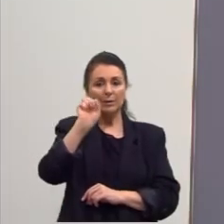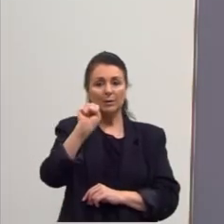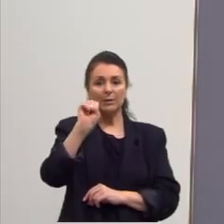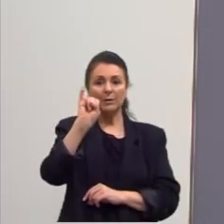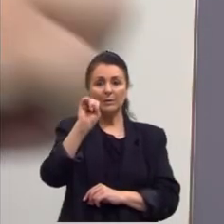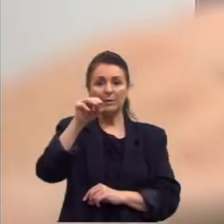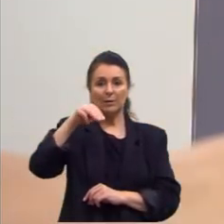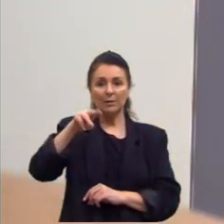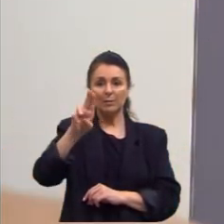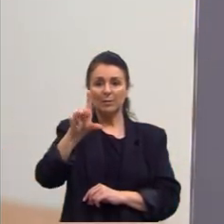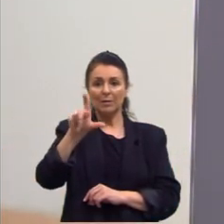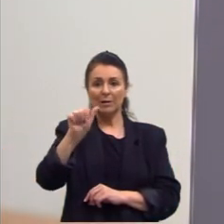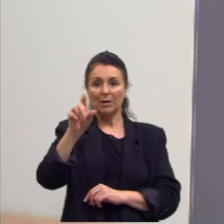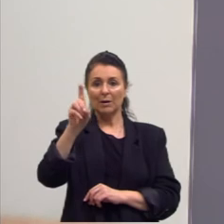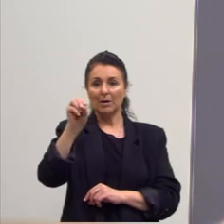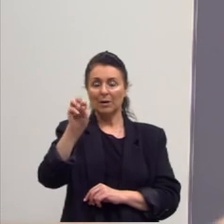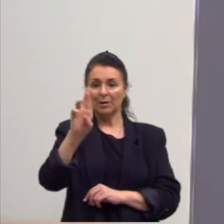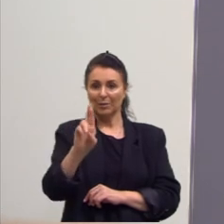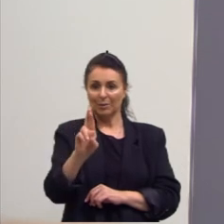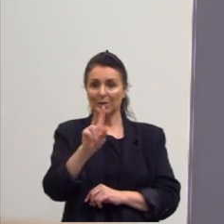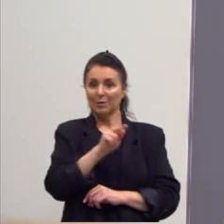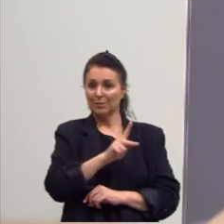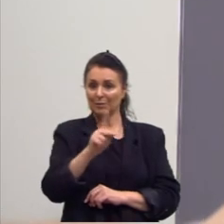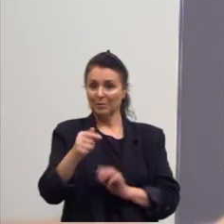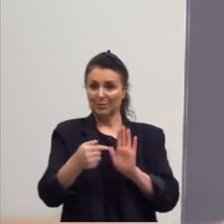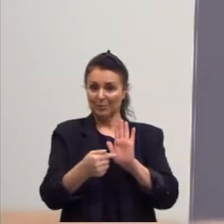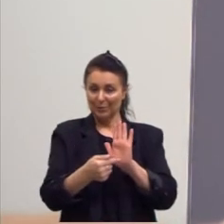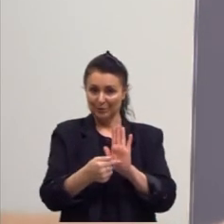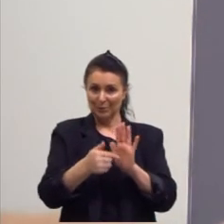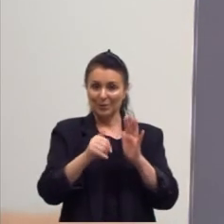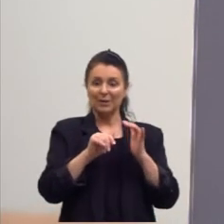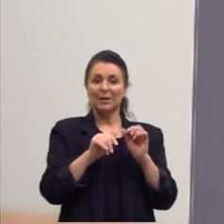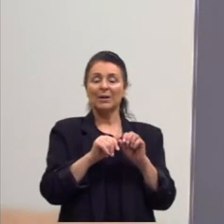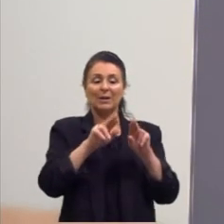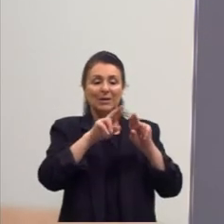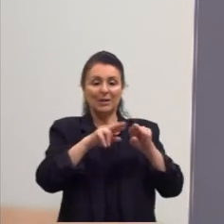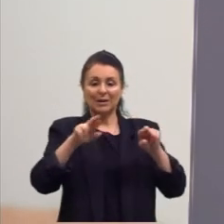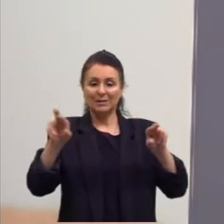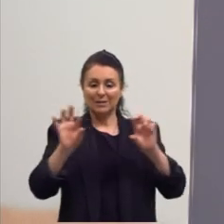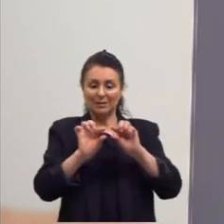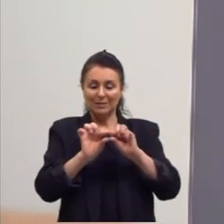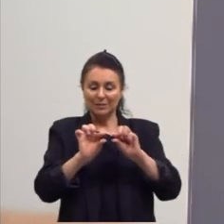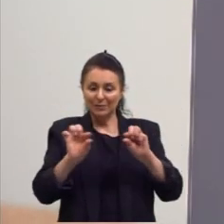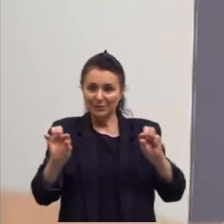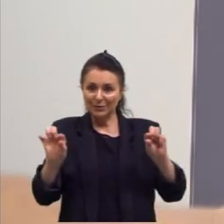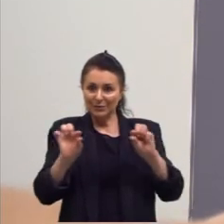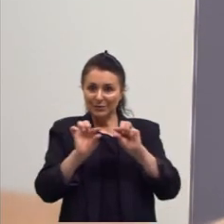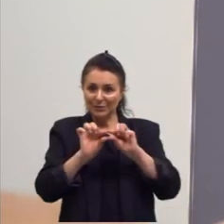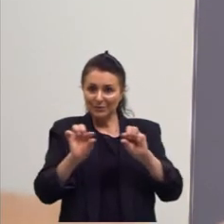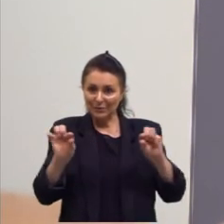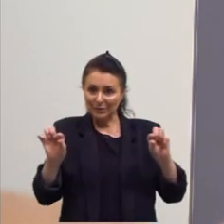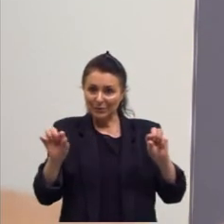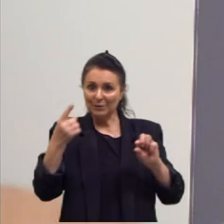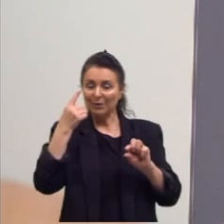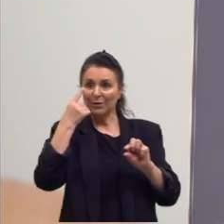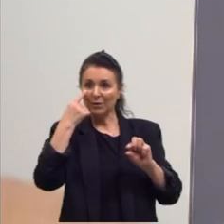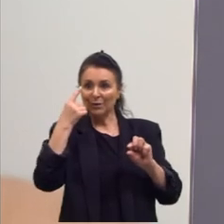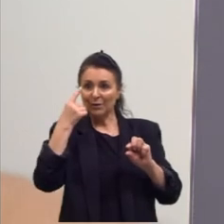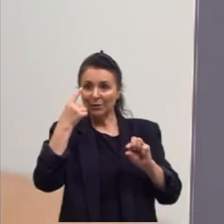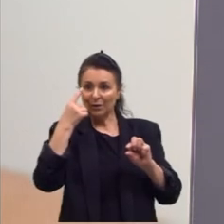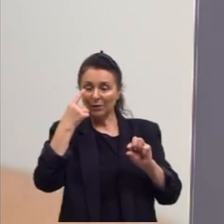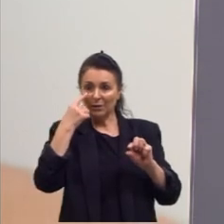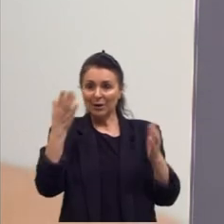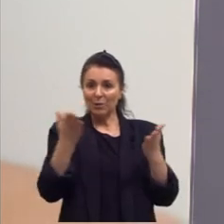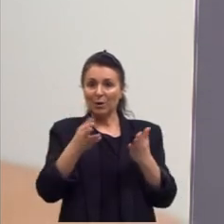tá na resistência em um fio ou se a gente mexer aqui na Olha que legal esse aqui o que que acontece eu